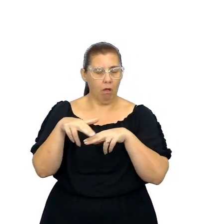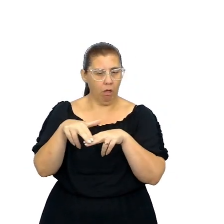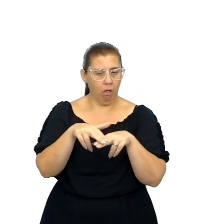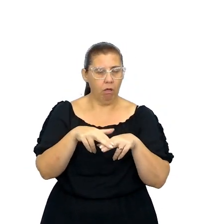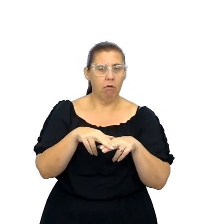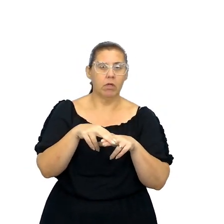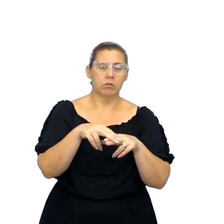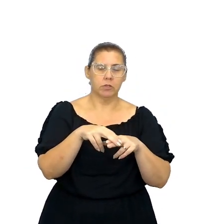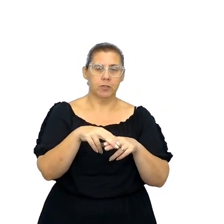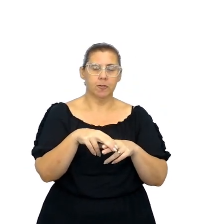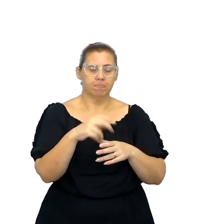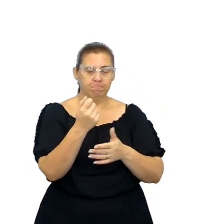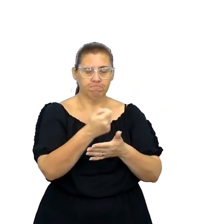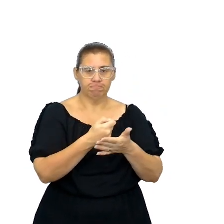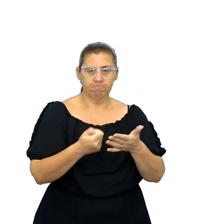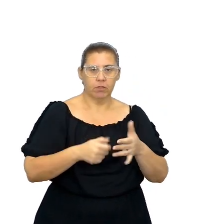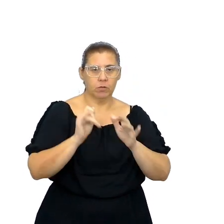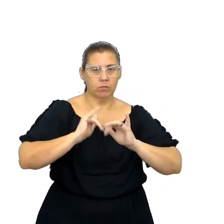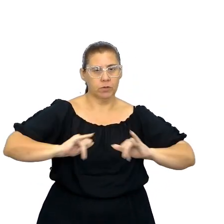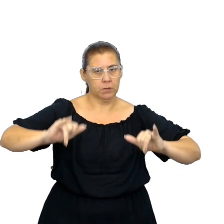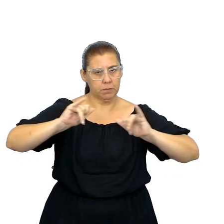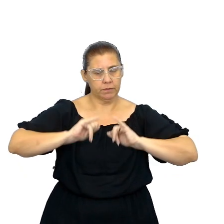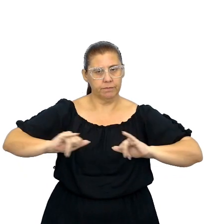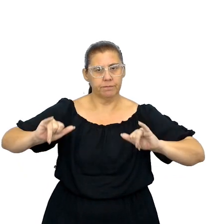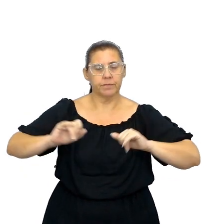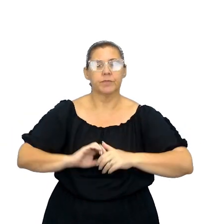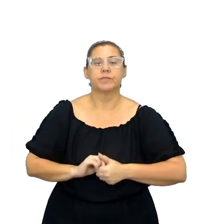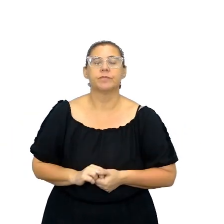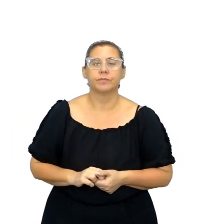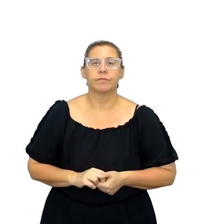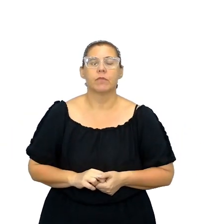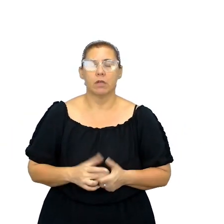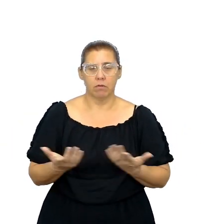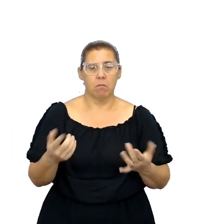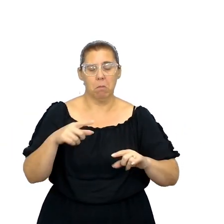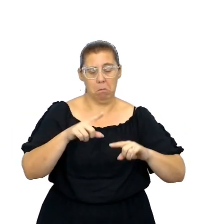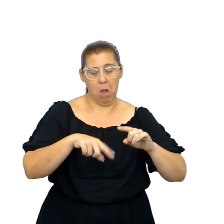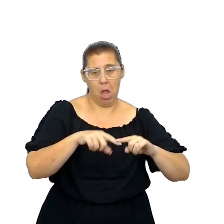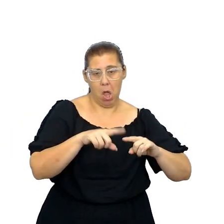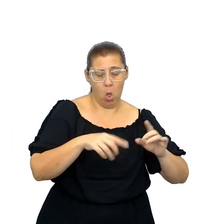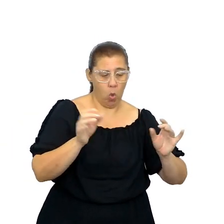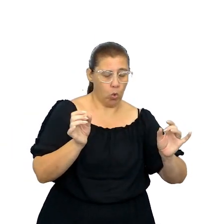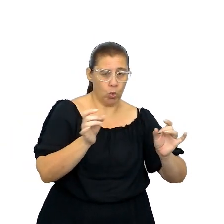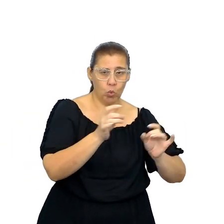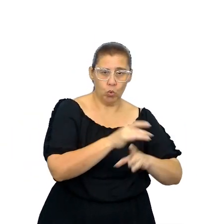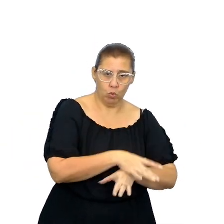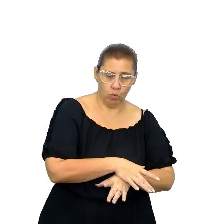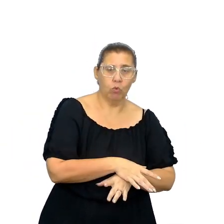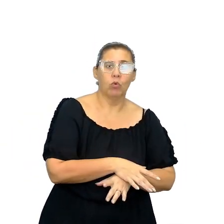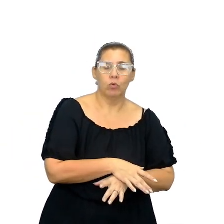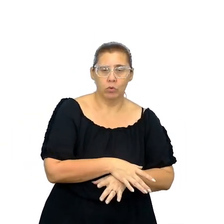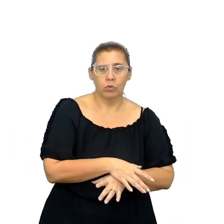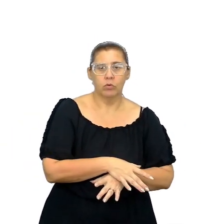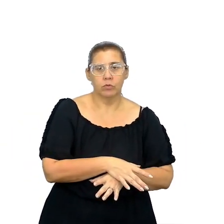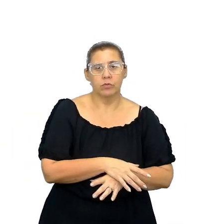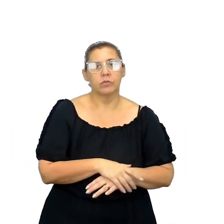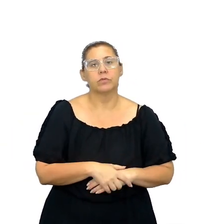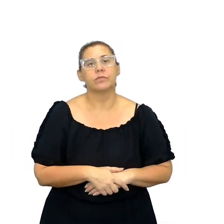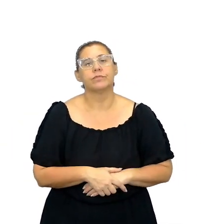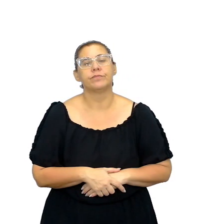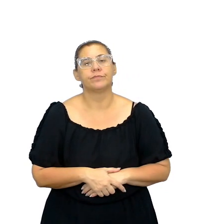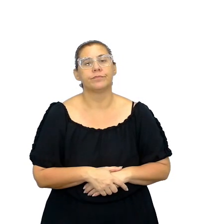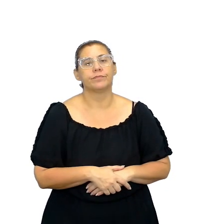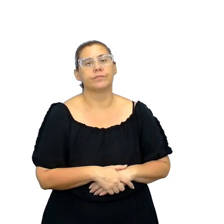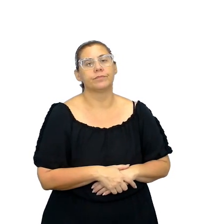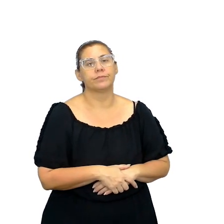reescrita e publicação ao longo dessas aulas, que são produtos, né, no final desse gênero